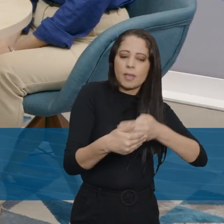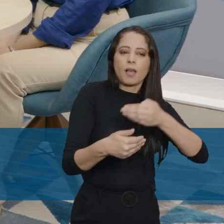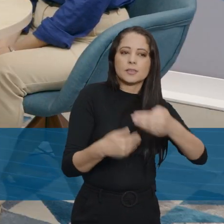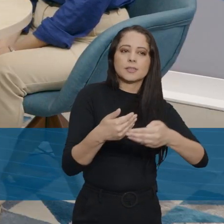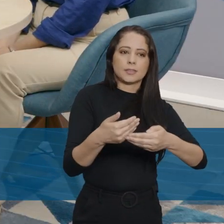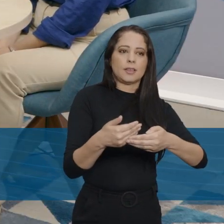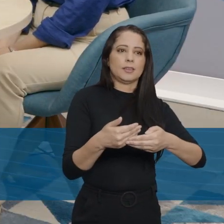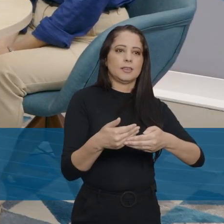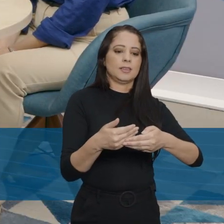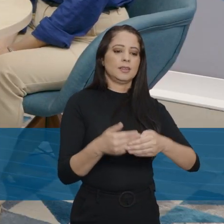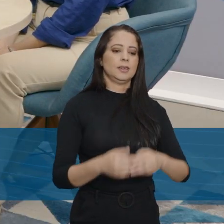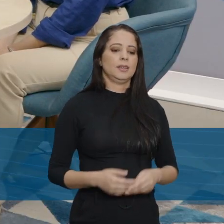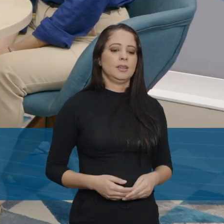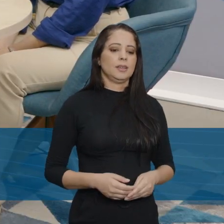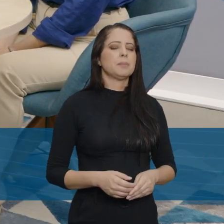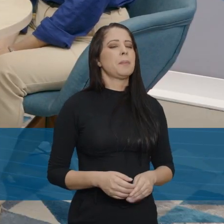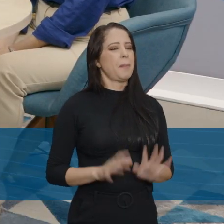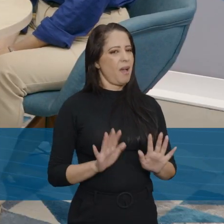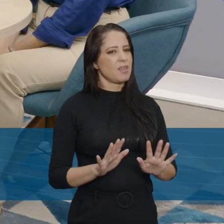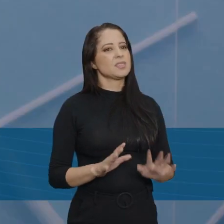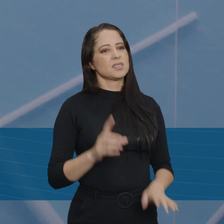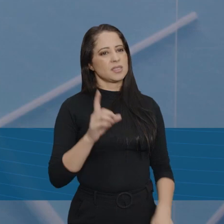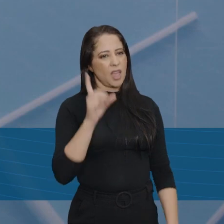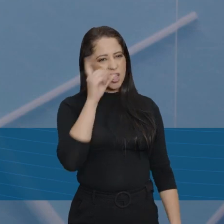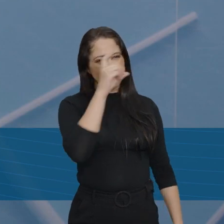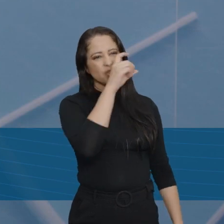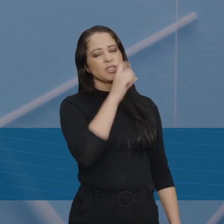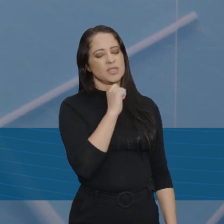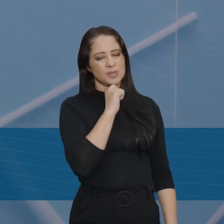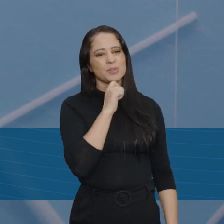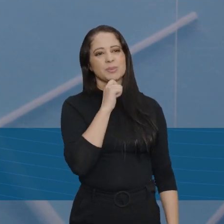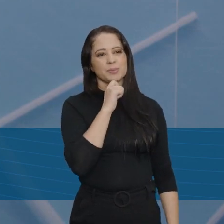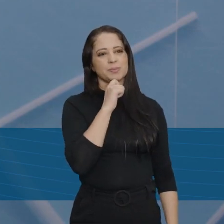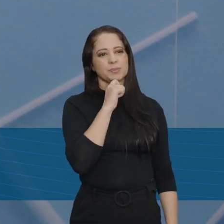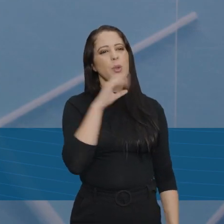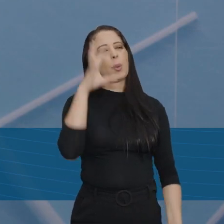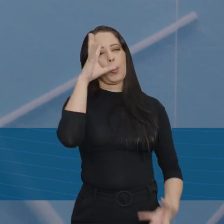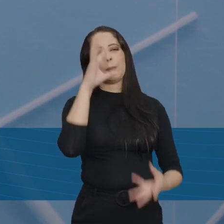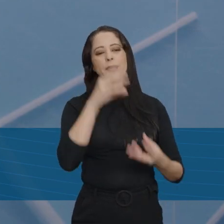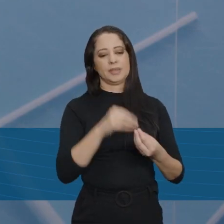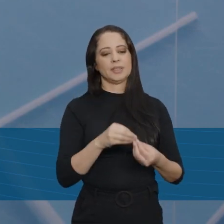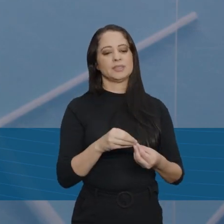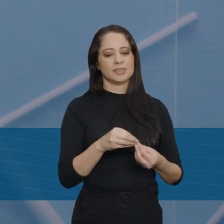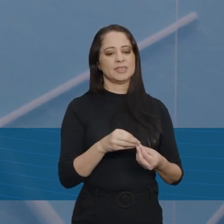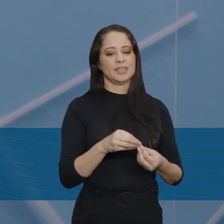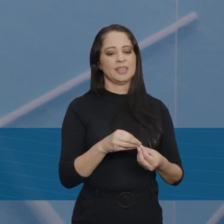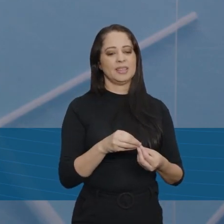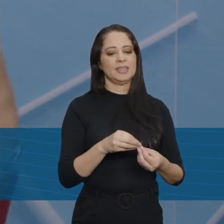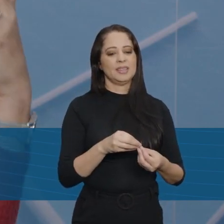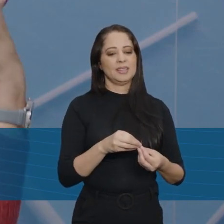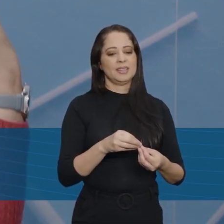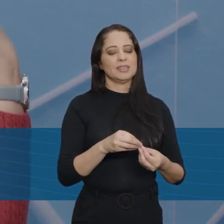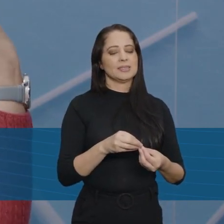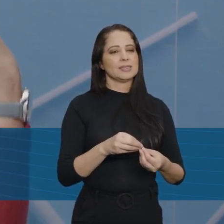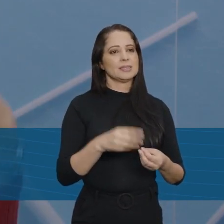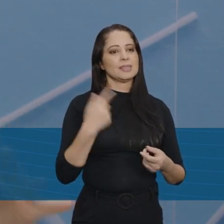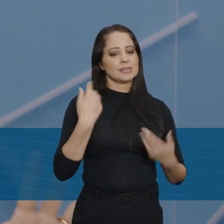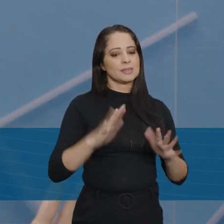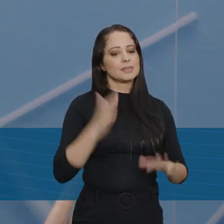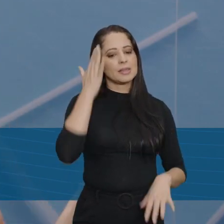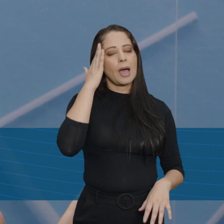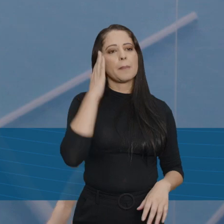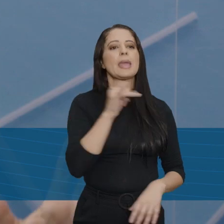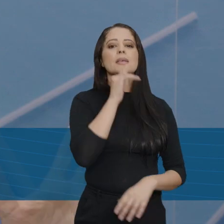um movimento para isso, né? Então é muito difícil ouvir de verdade, né? E ouvir